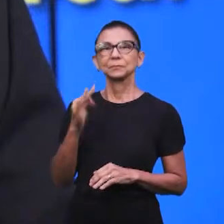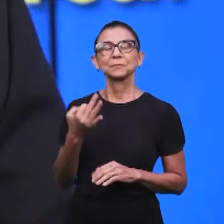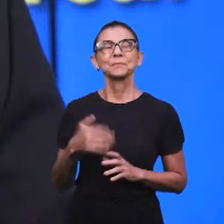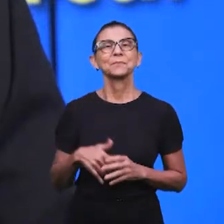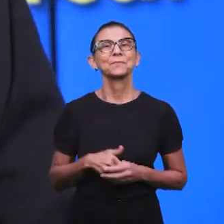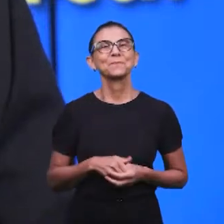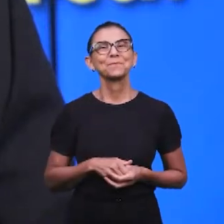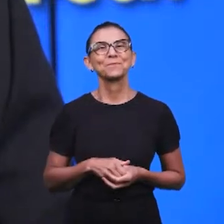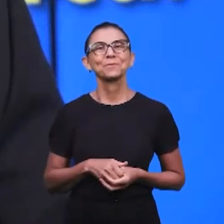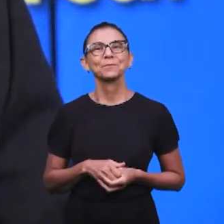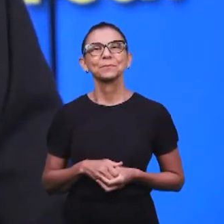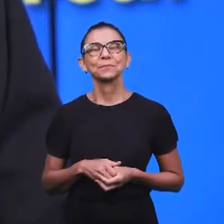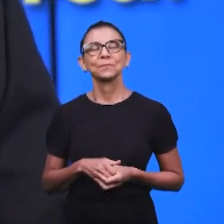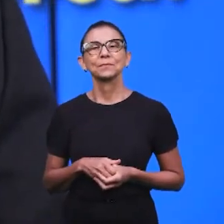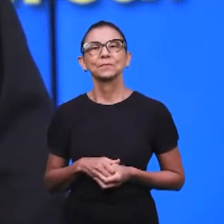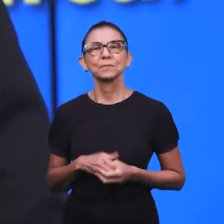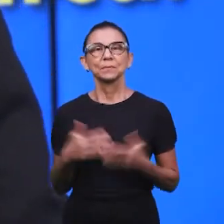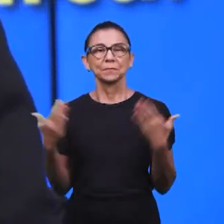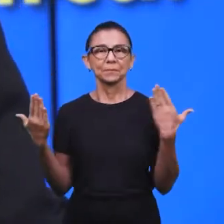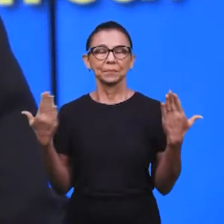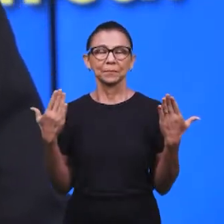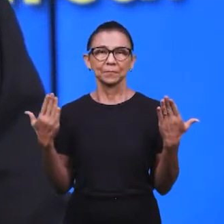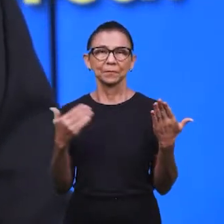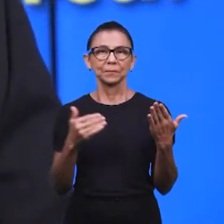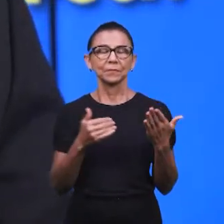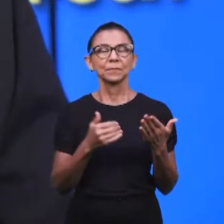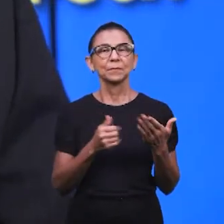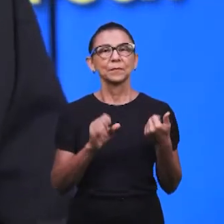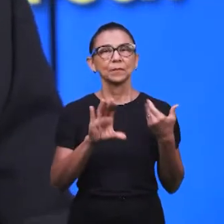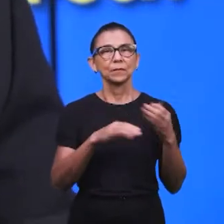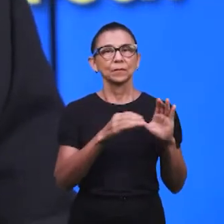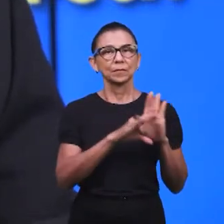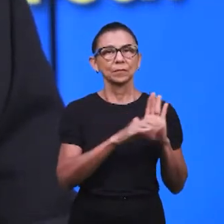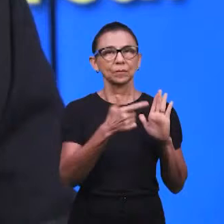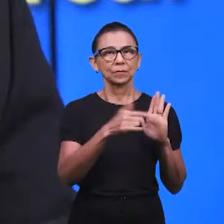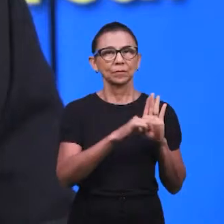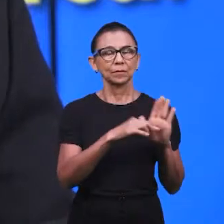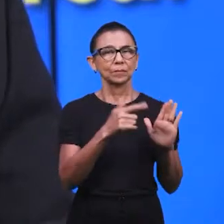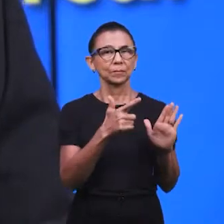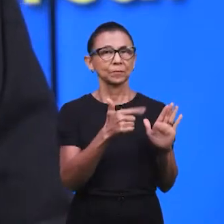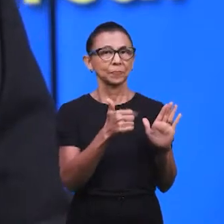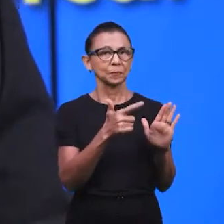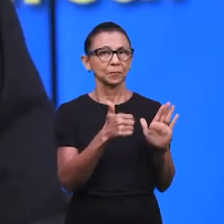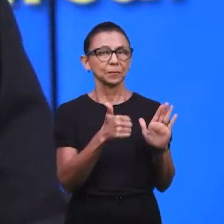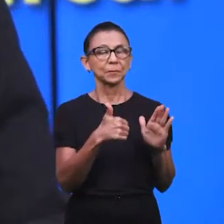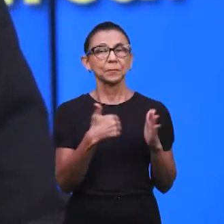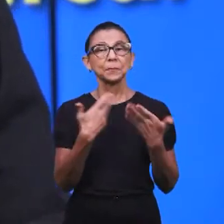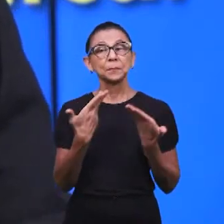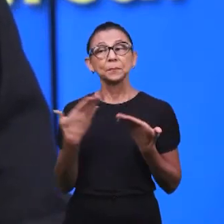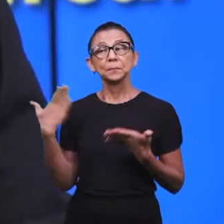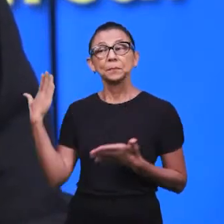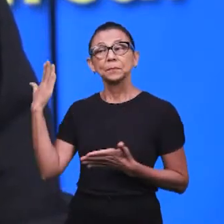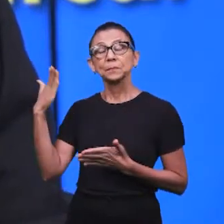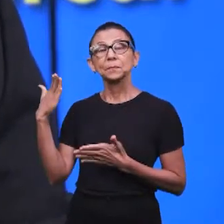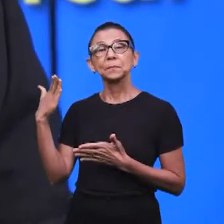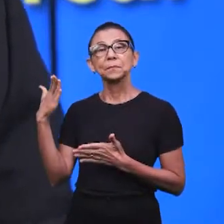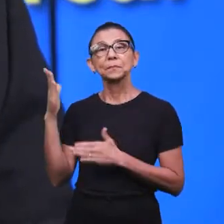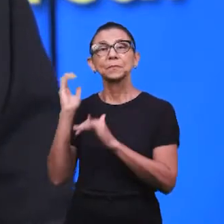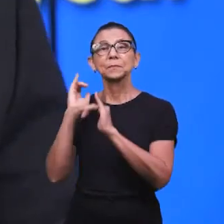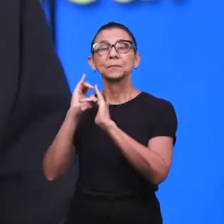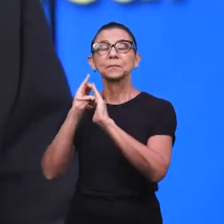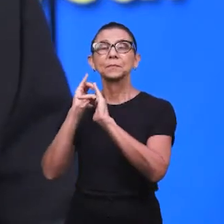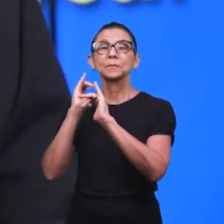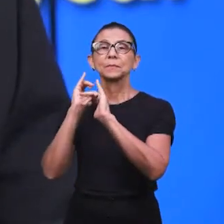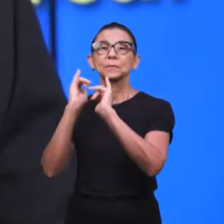isto, A relação existente entre o texto de Cantares 2, verso 12, com a mensagem que